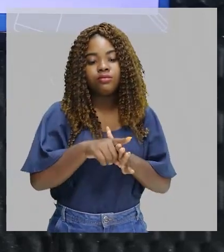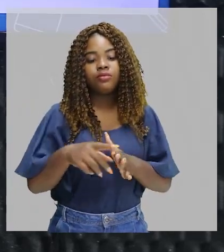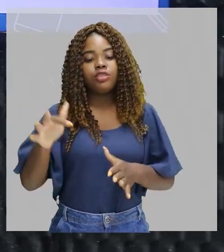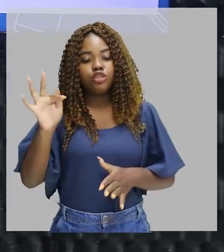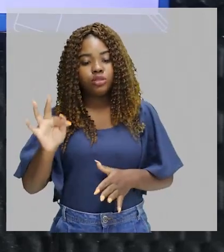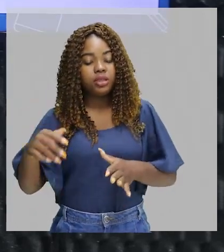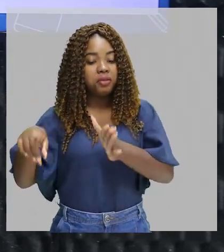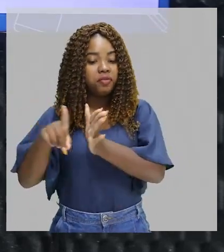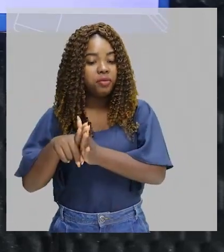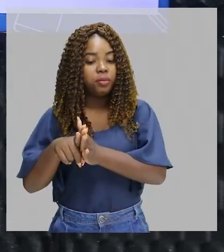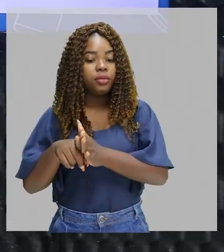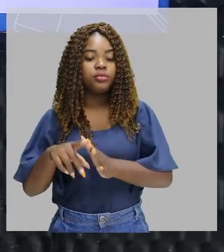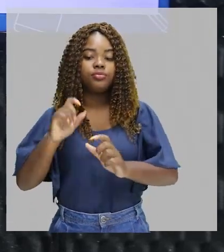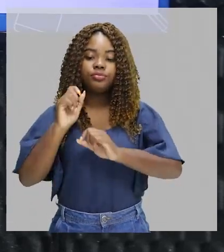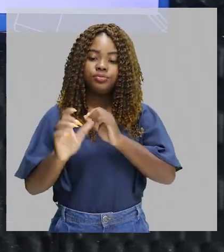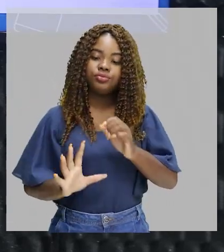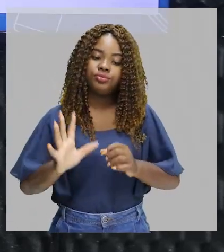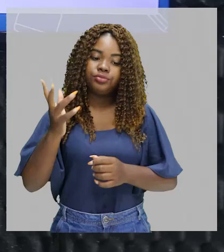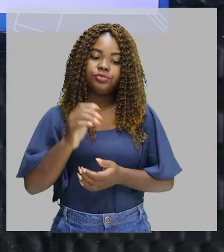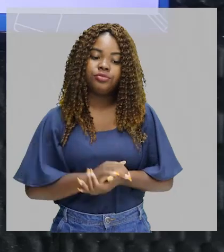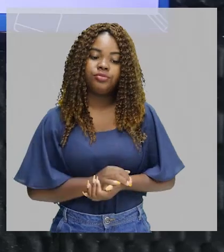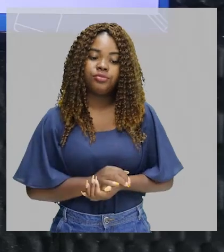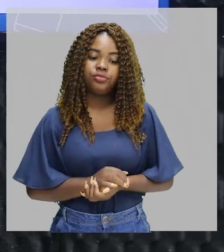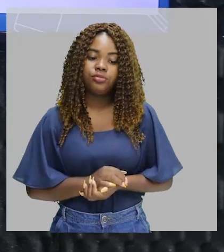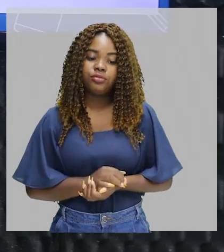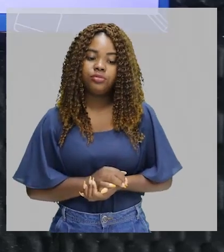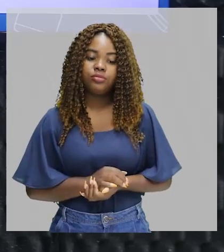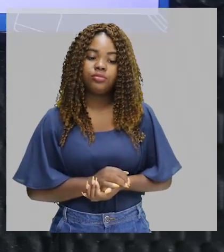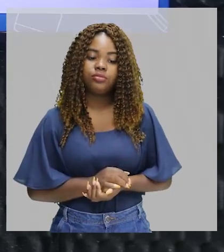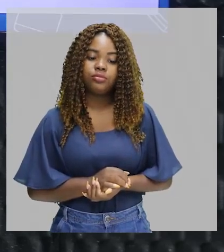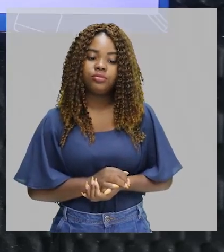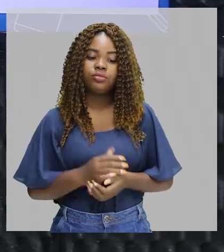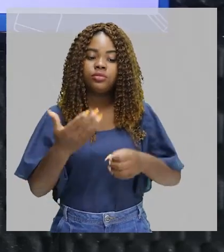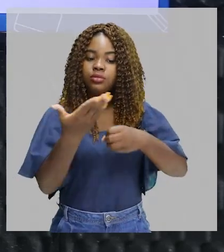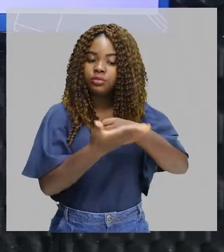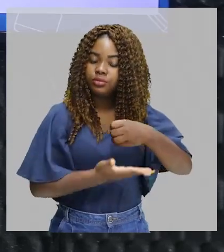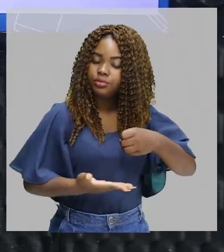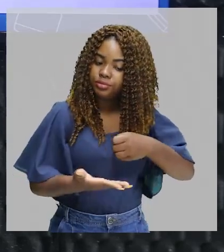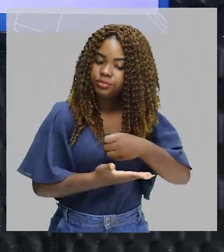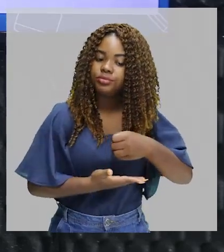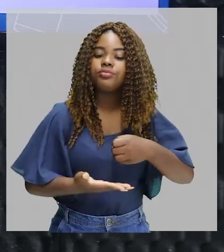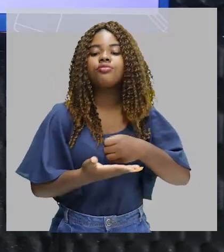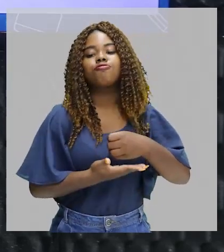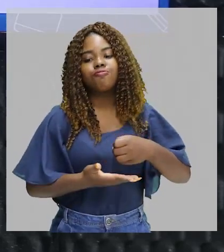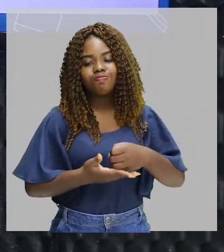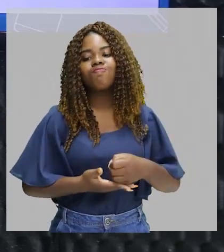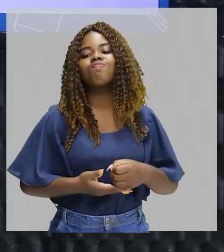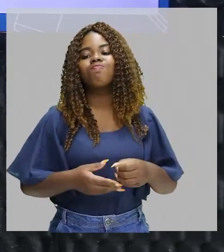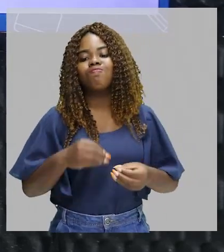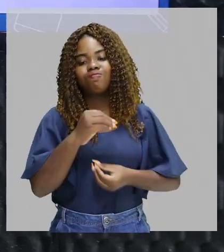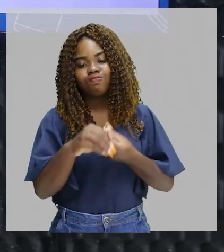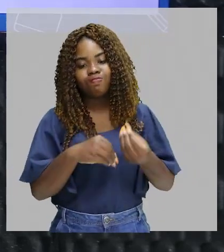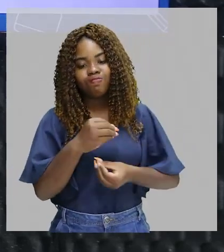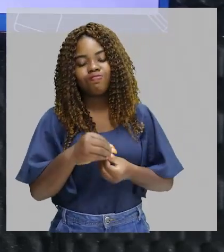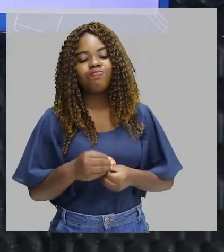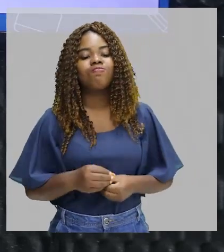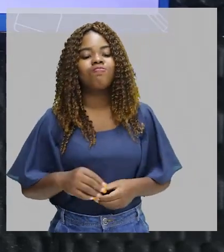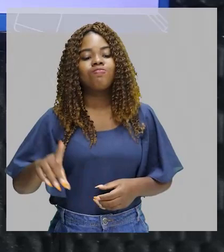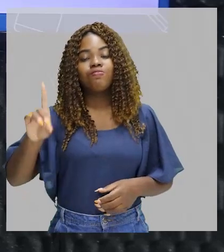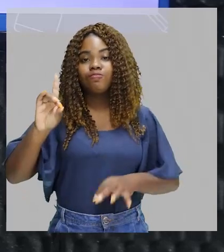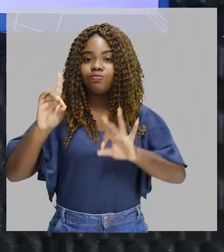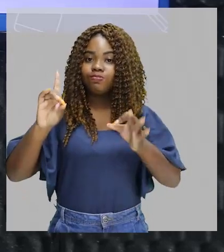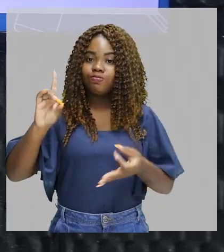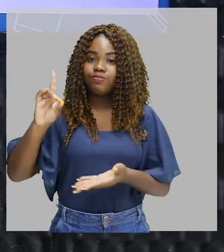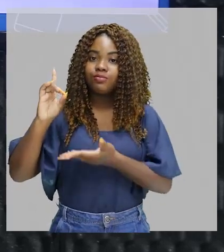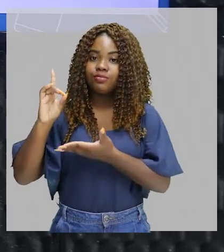CH3COO- e o F-, turminha, são as possíveis bases nessa reação. A alternativa